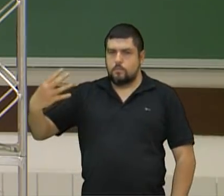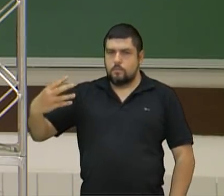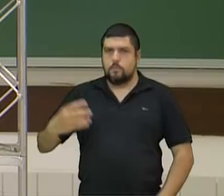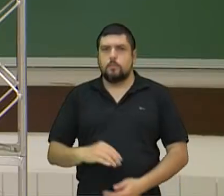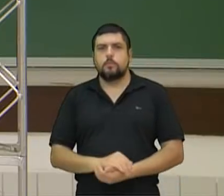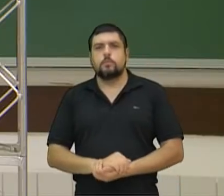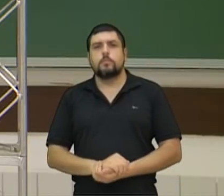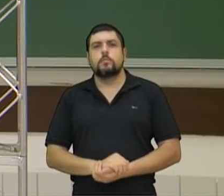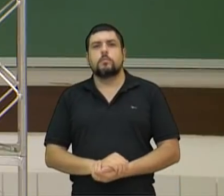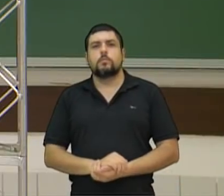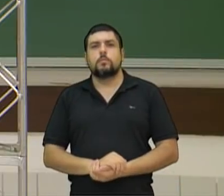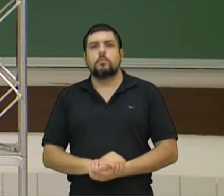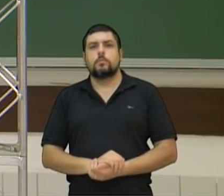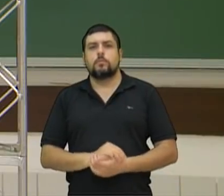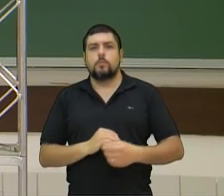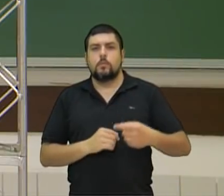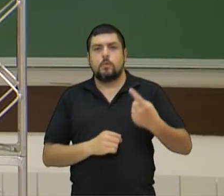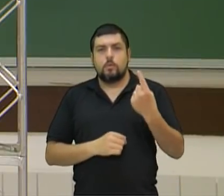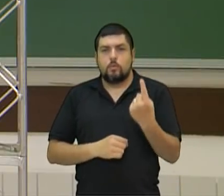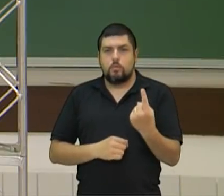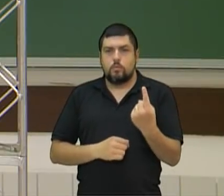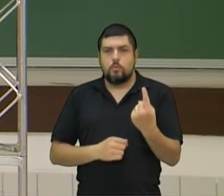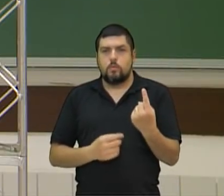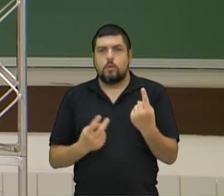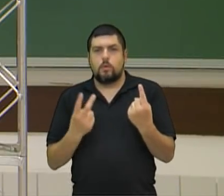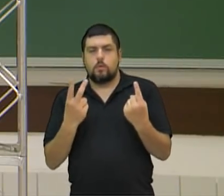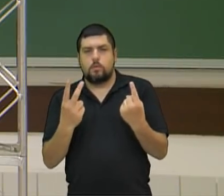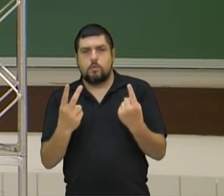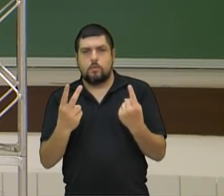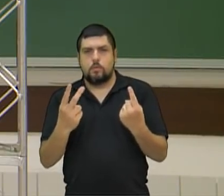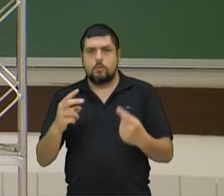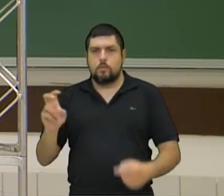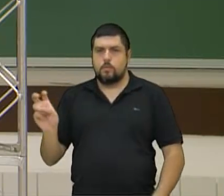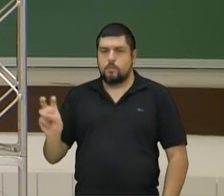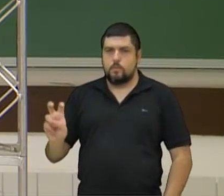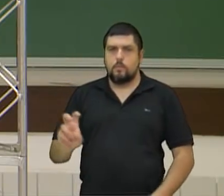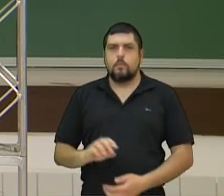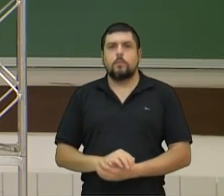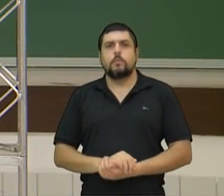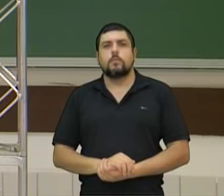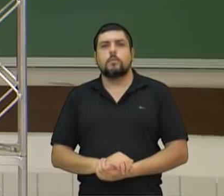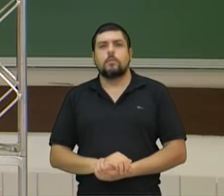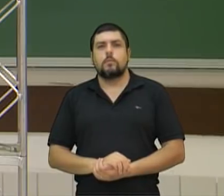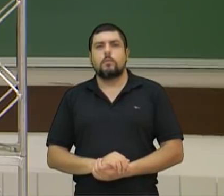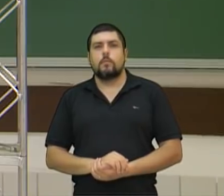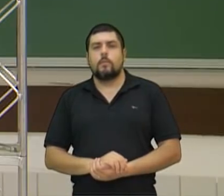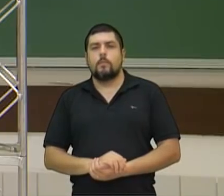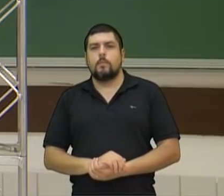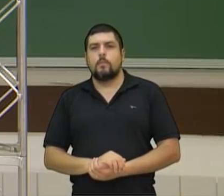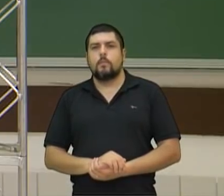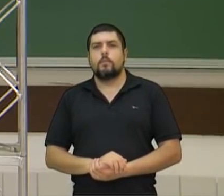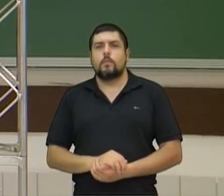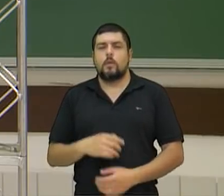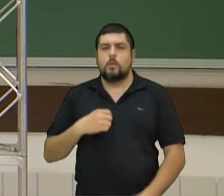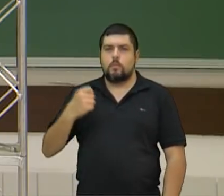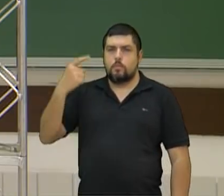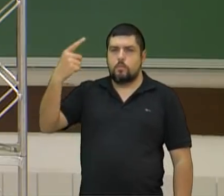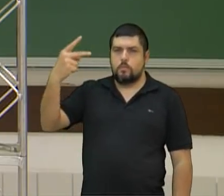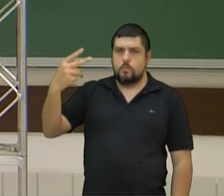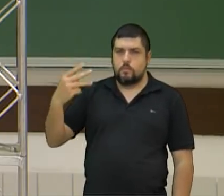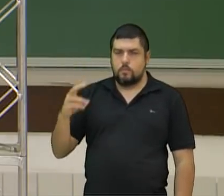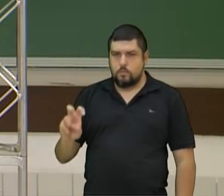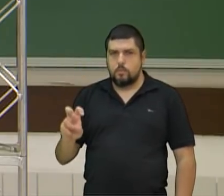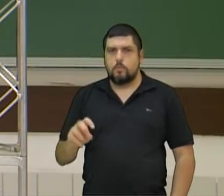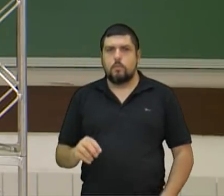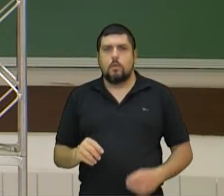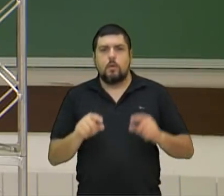e 1 e 2, tá? Então, formei aqui 5 pares ordenados, ok? Com estes pares, nós